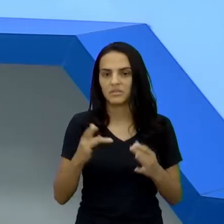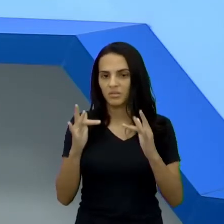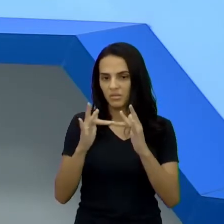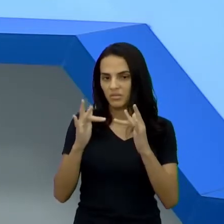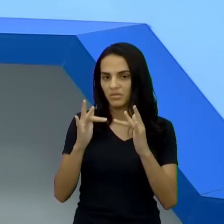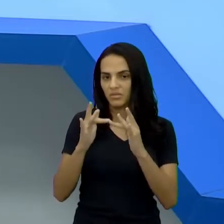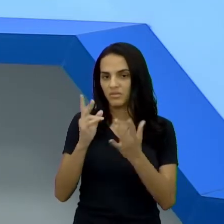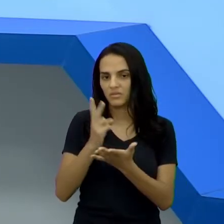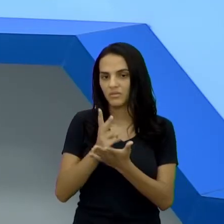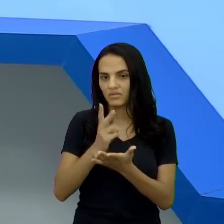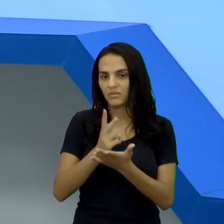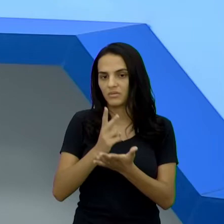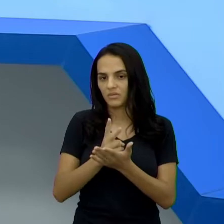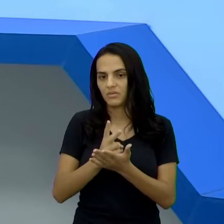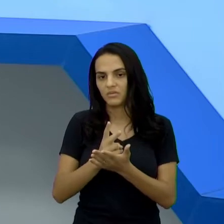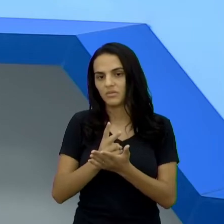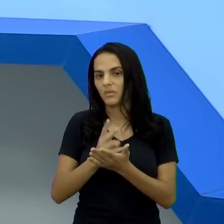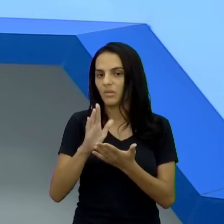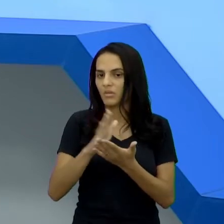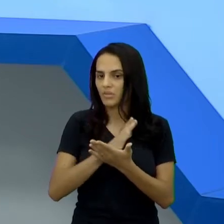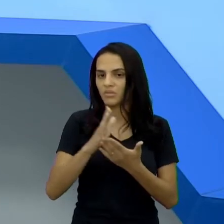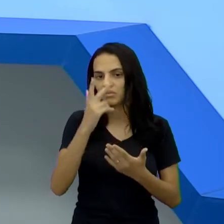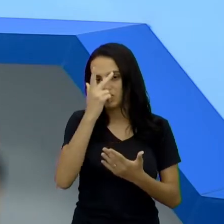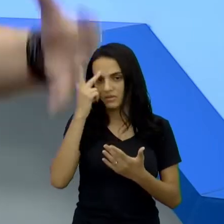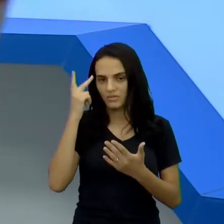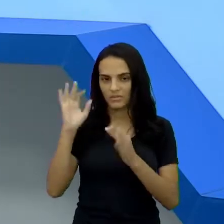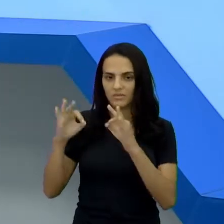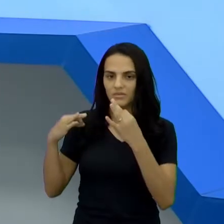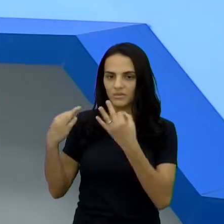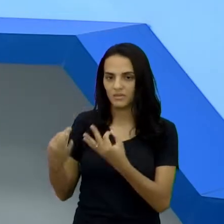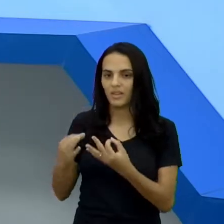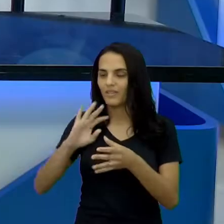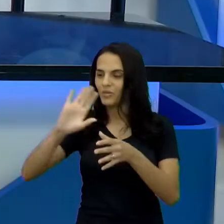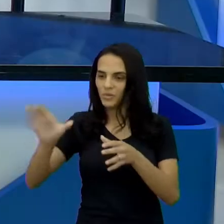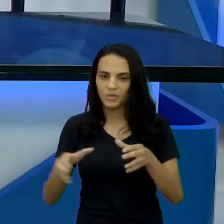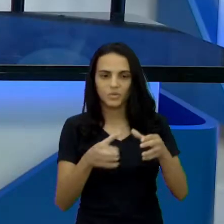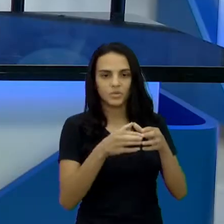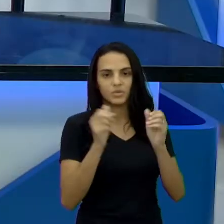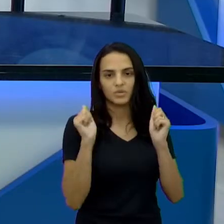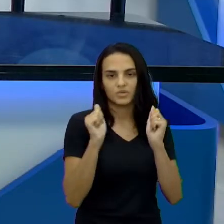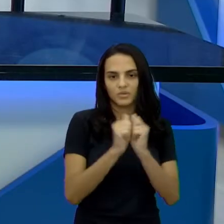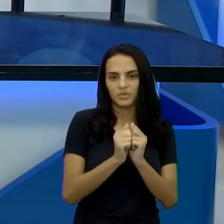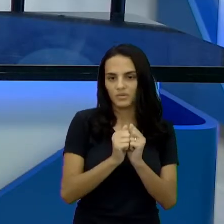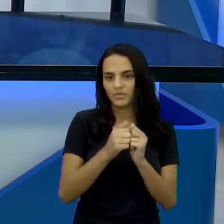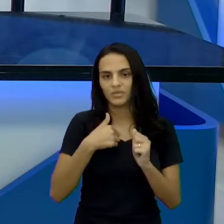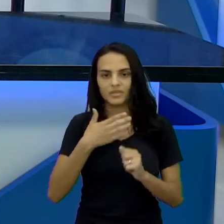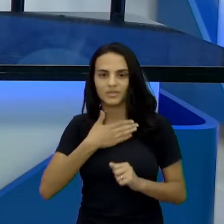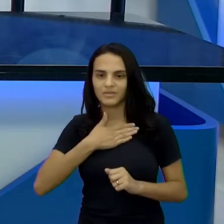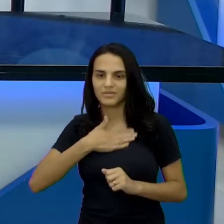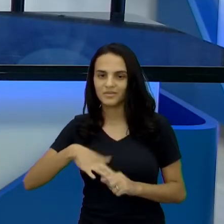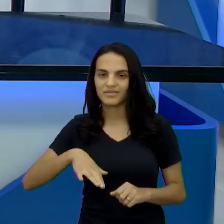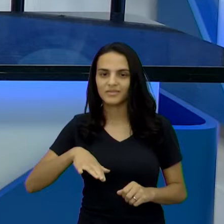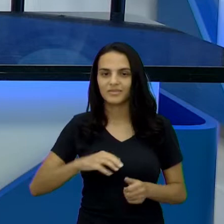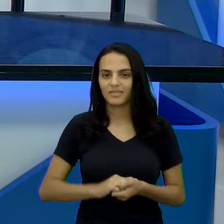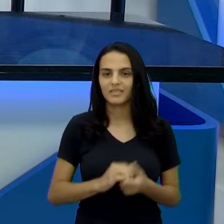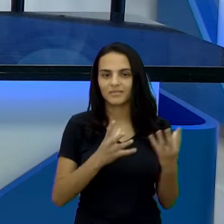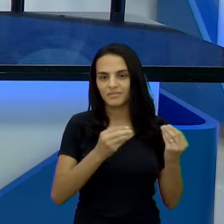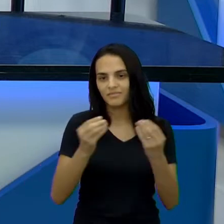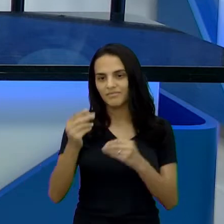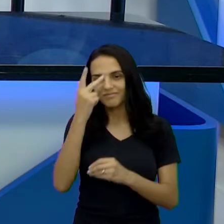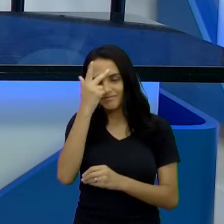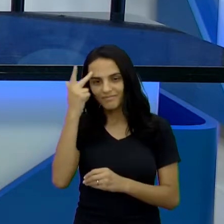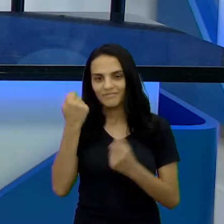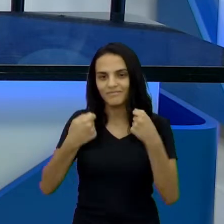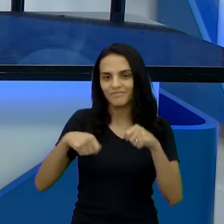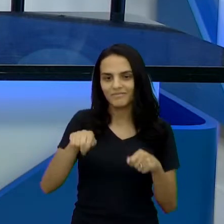contato frequente com poucas pessoas da minha família. Não é aquele negócio, vamos juntar a família inteira, já me dá uma gasturinha. É muita gente, não